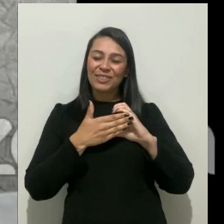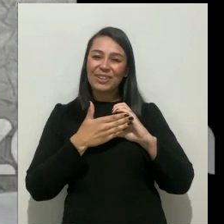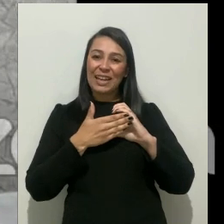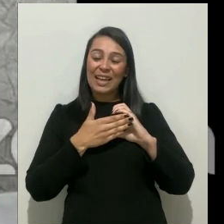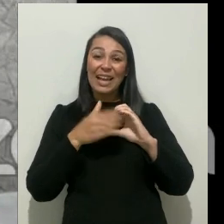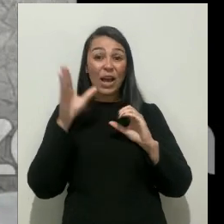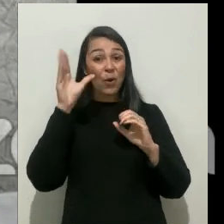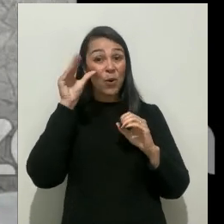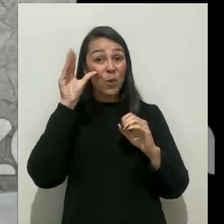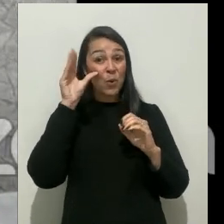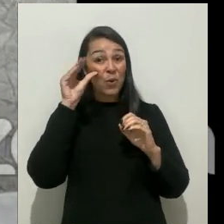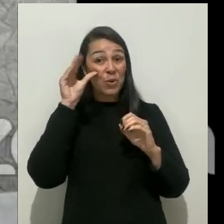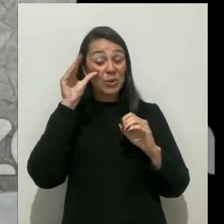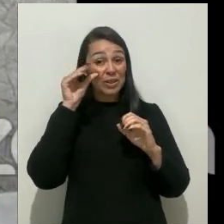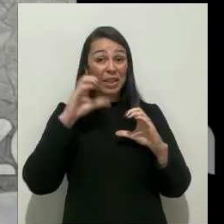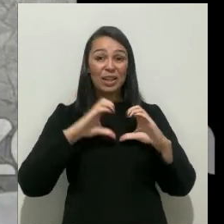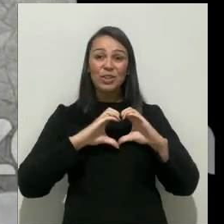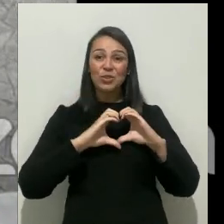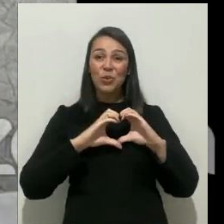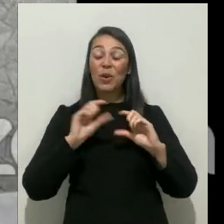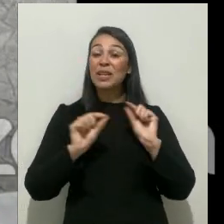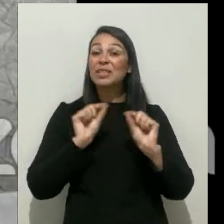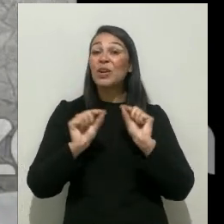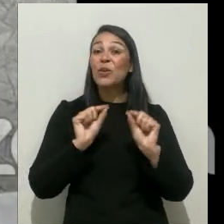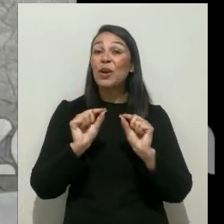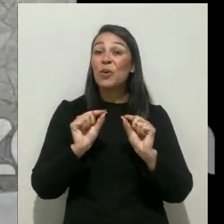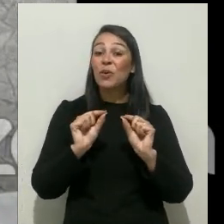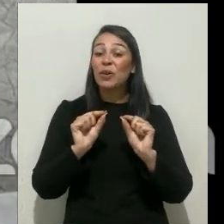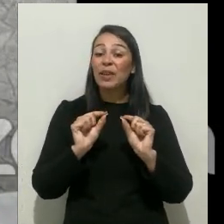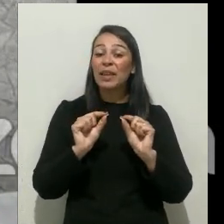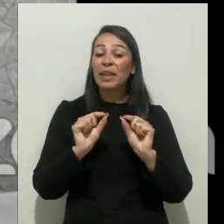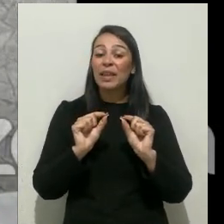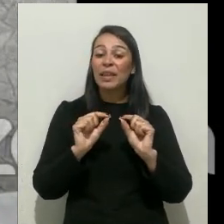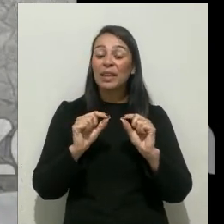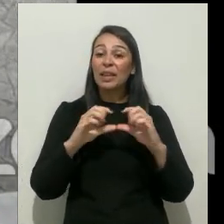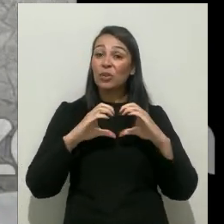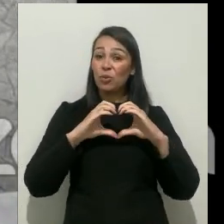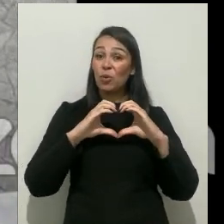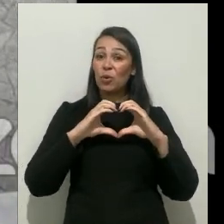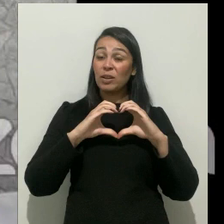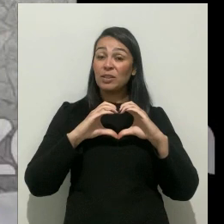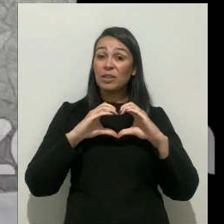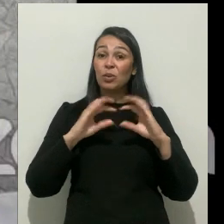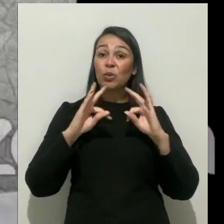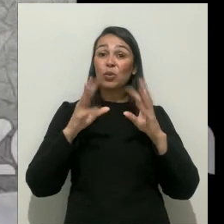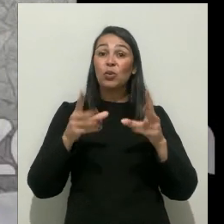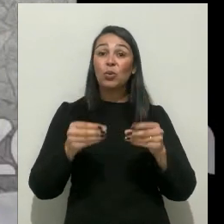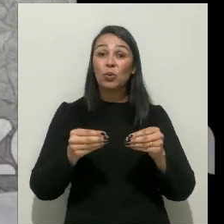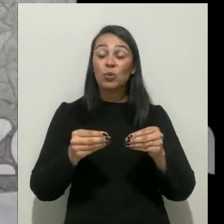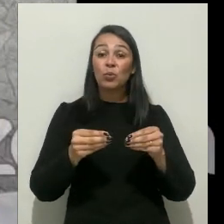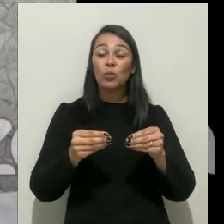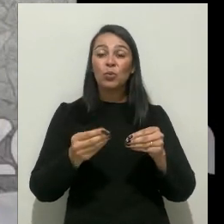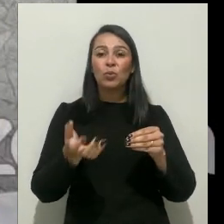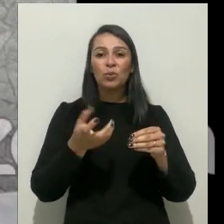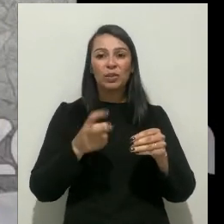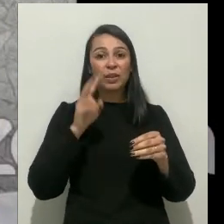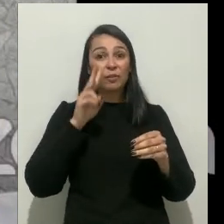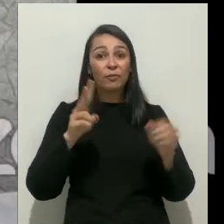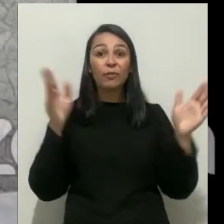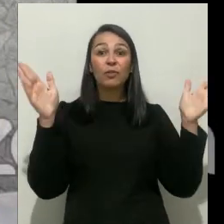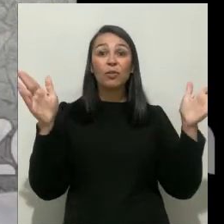fato curioso em relação a esse coração é o seguinte: todo mundo, quando eu estava no IFAM, né, todo mundo queria o nome do Cristo,